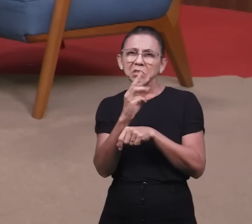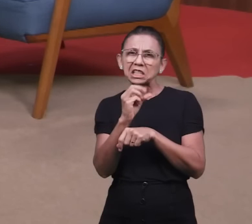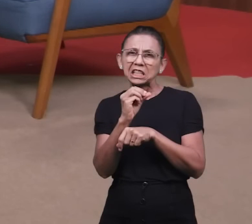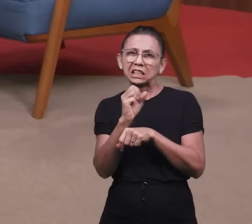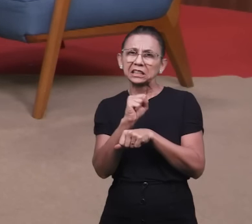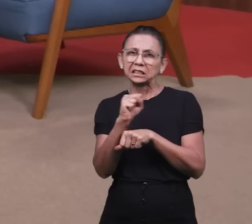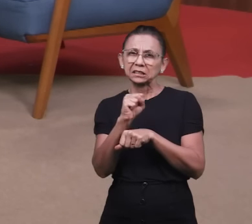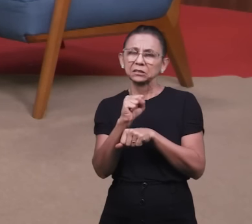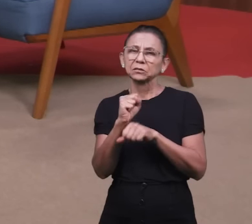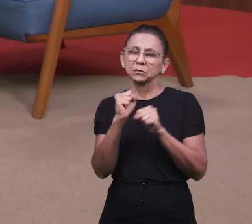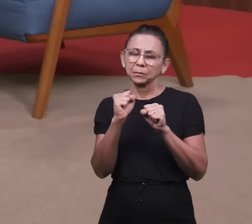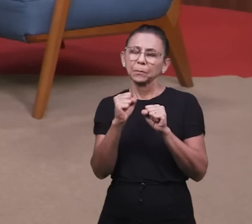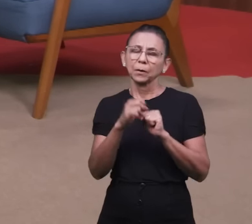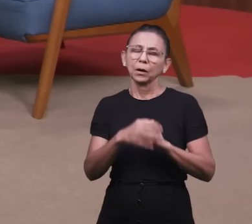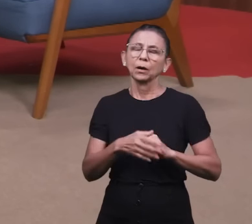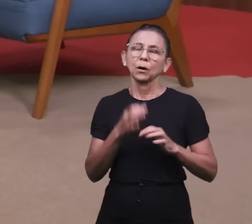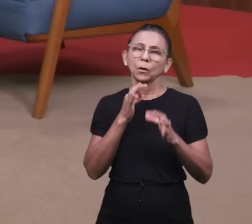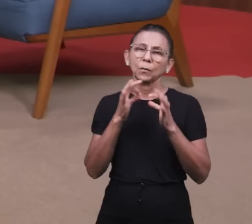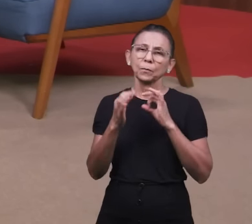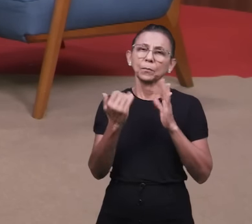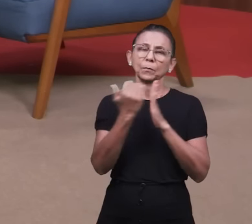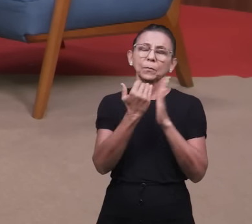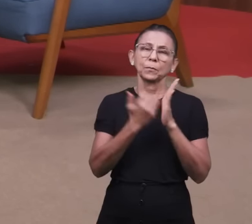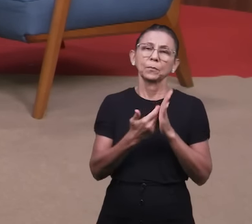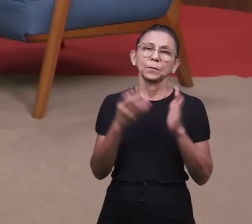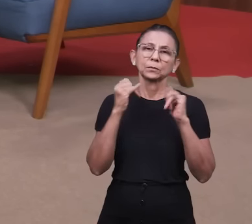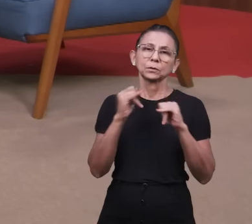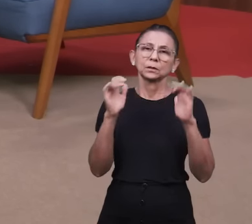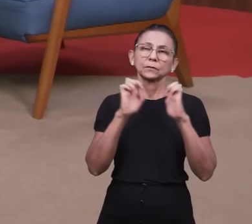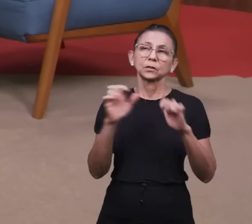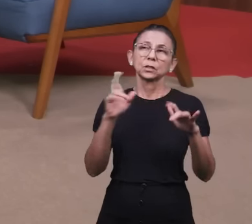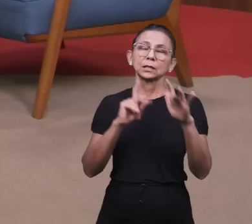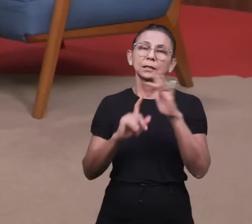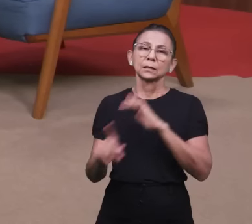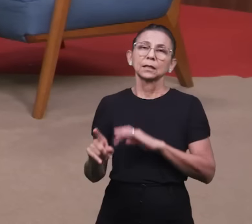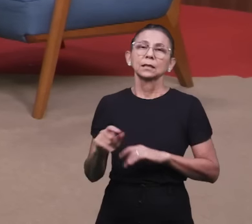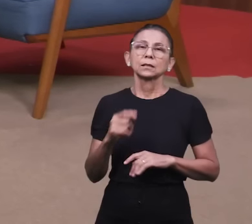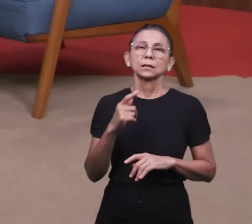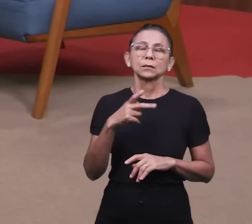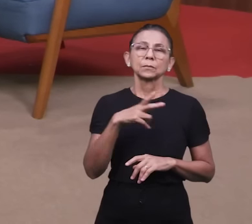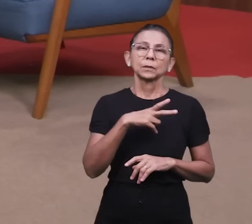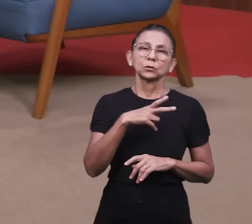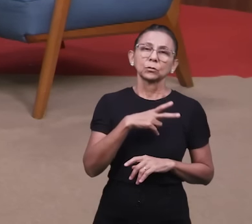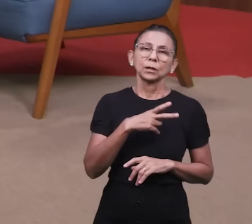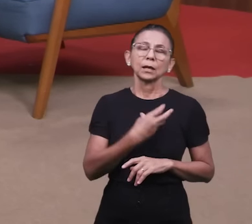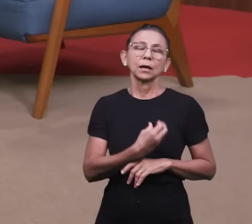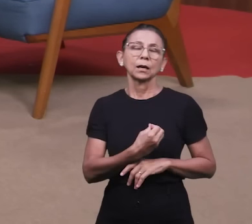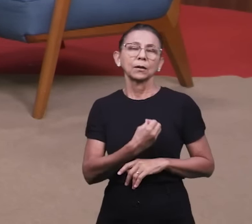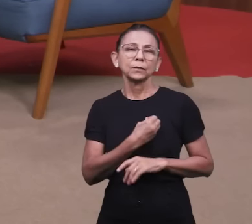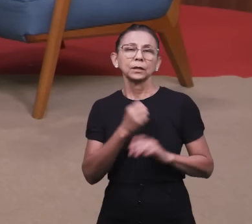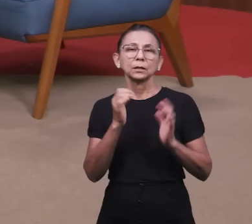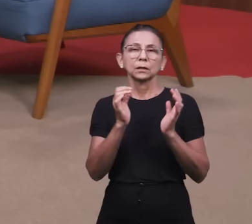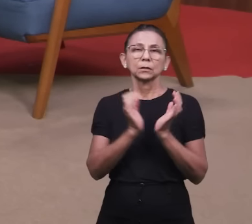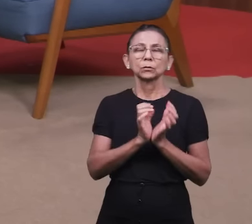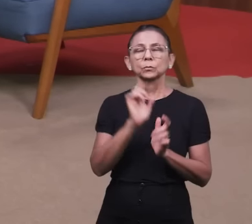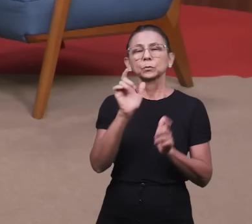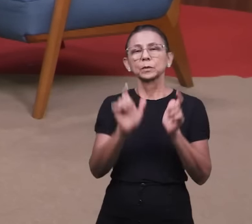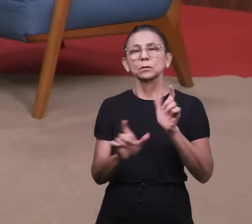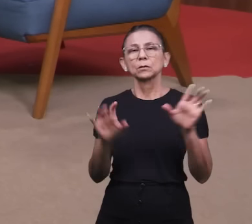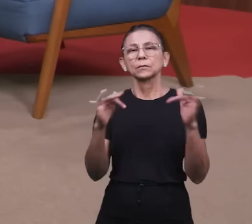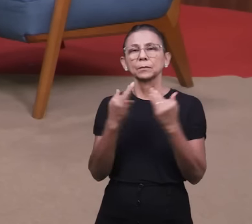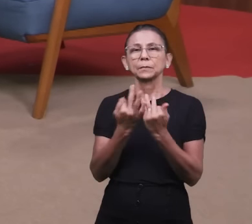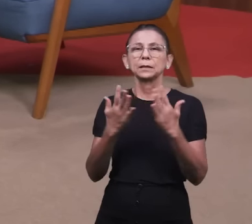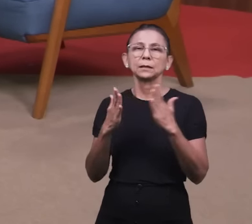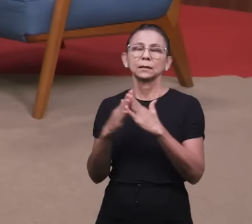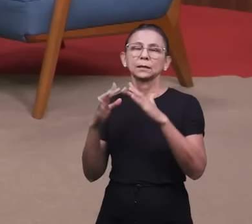nos falando sobre o programa Luciano Evangelho Eterno para sua vida para sua família na sua igreja enfim para aquele grupo de pessoas que assiste